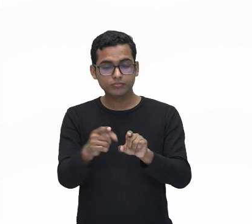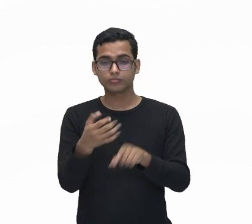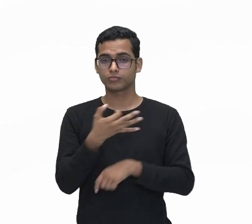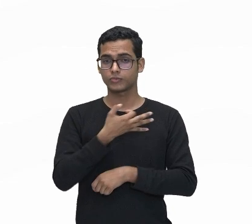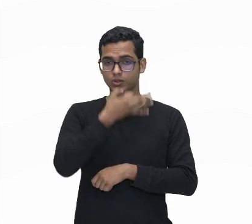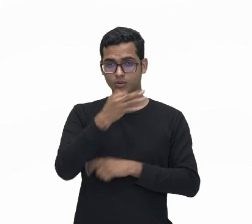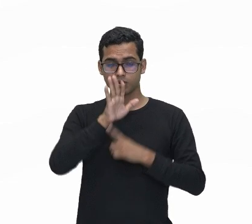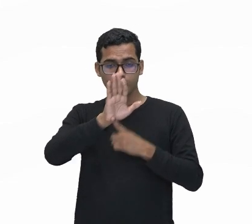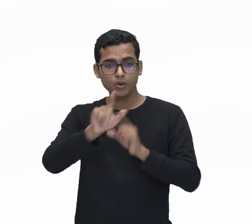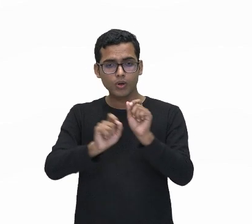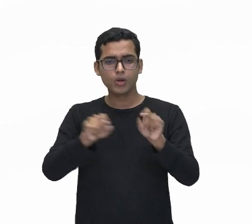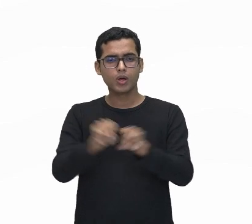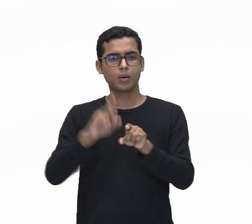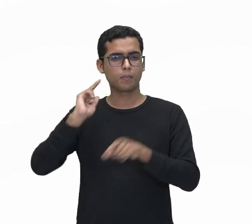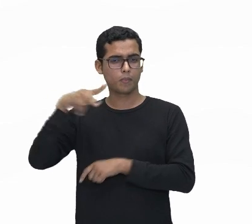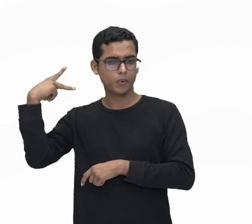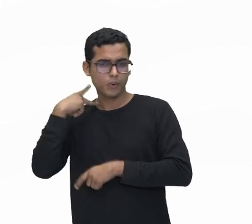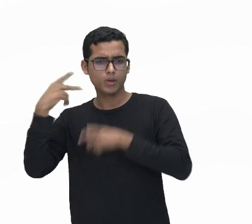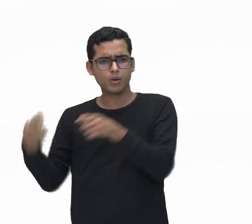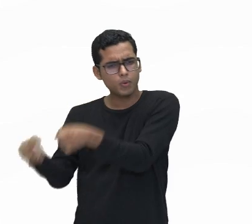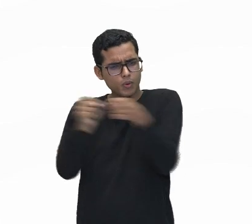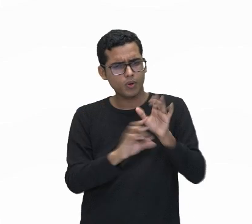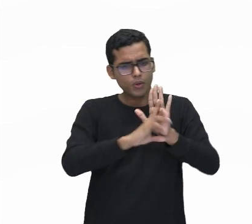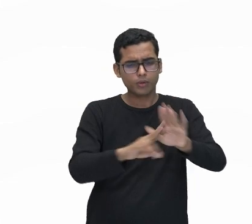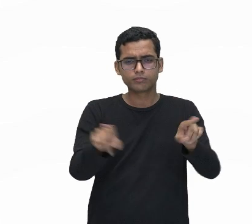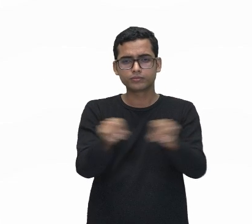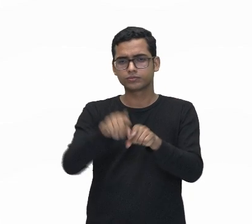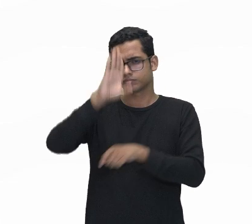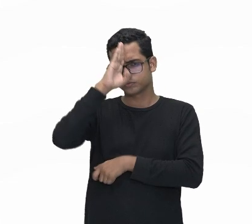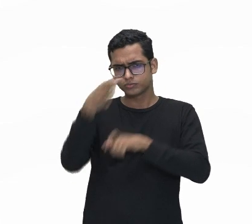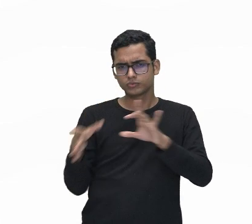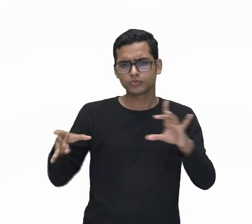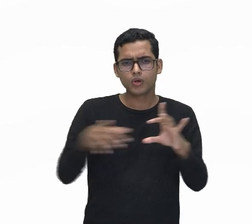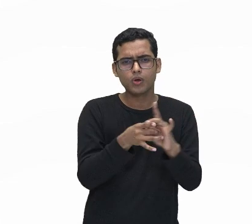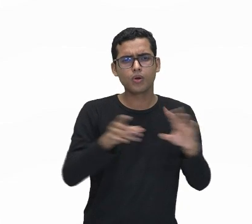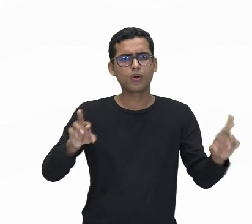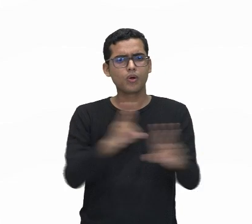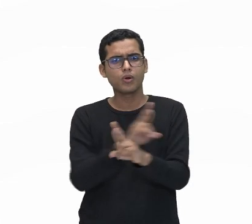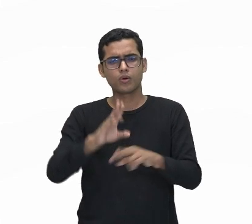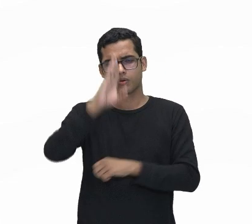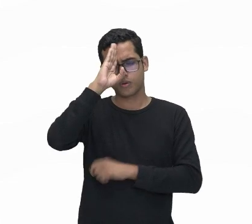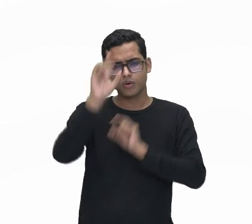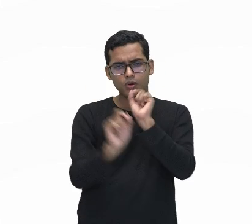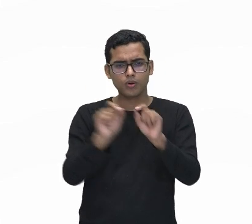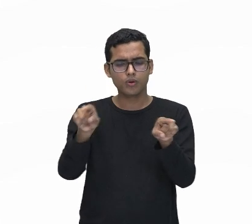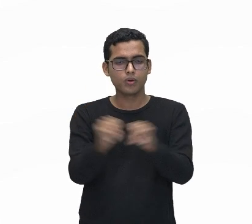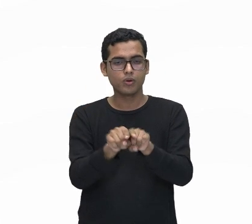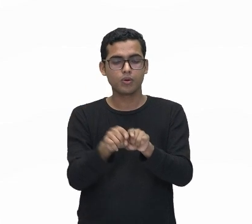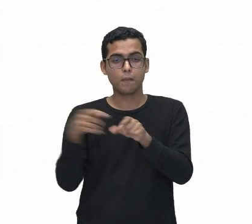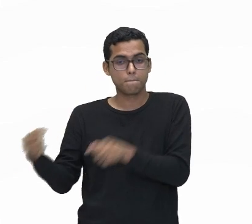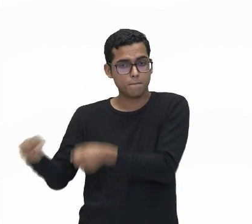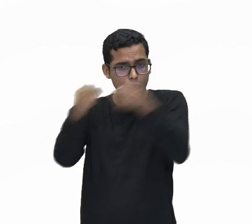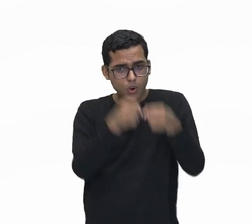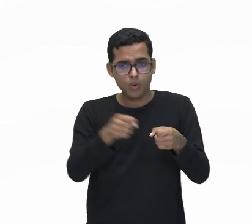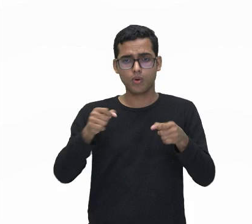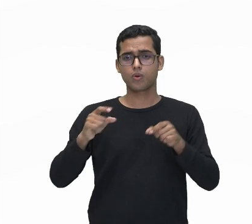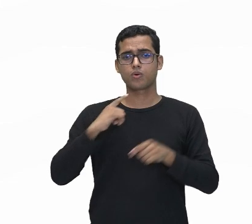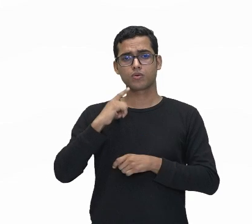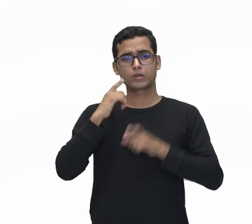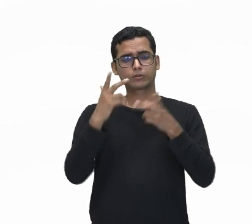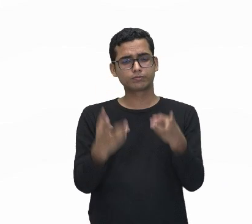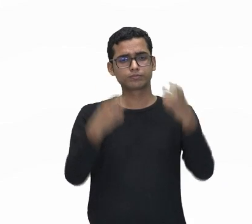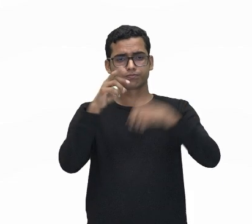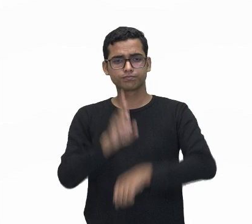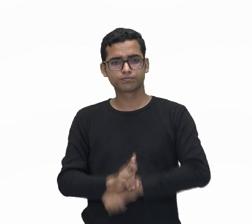política é poder e poder estão diretamente relacionados, pois o poder é